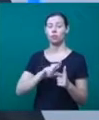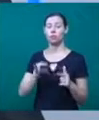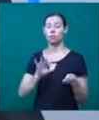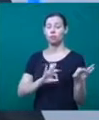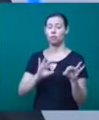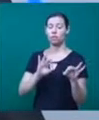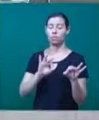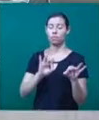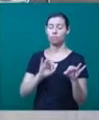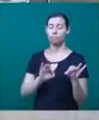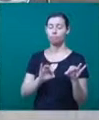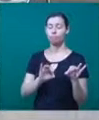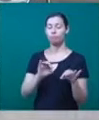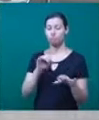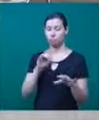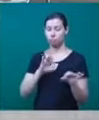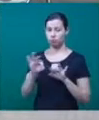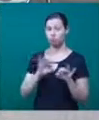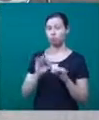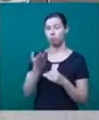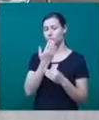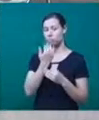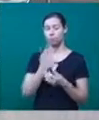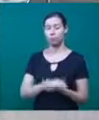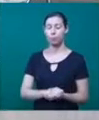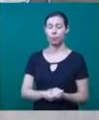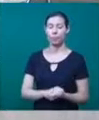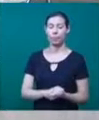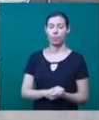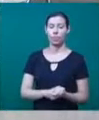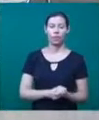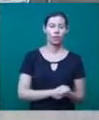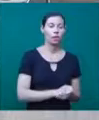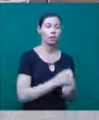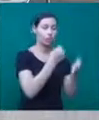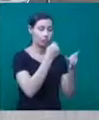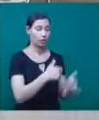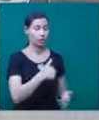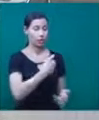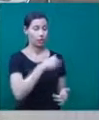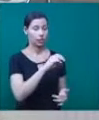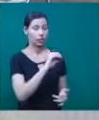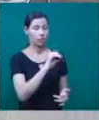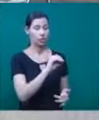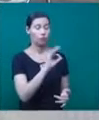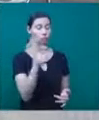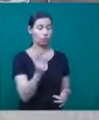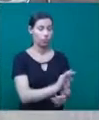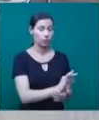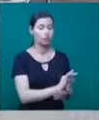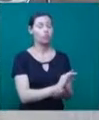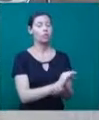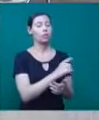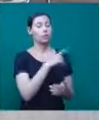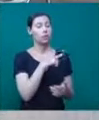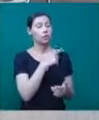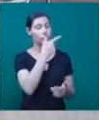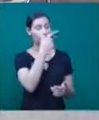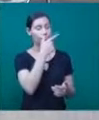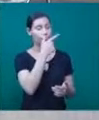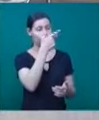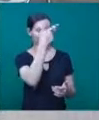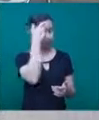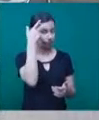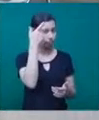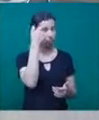de origem vegetal. A gente pode falar que no Brasil nós temos 70% de pequenos produtores, agricultura familiar. Um evento desse